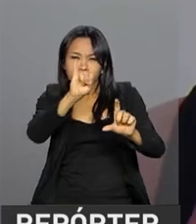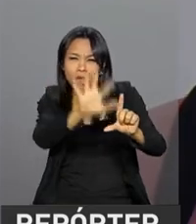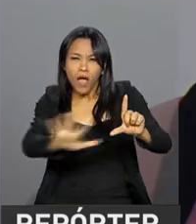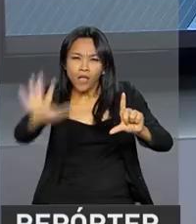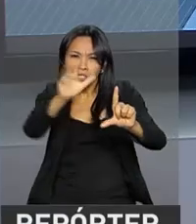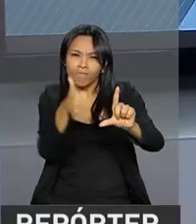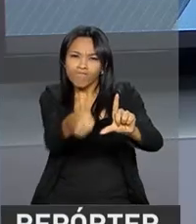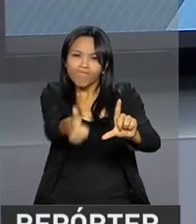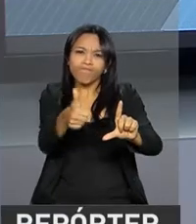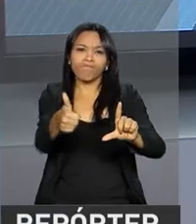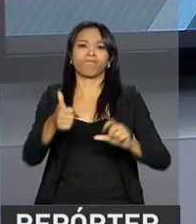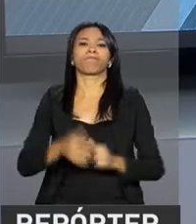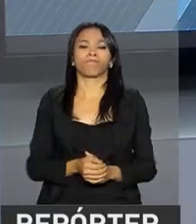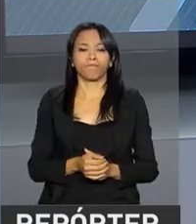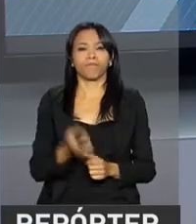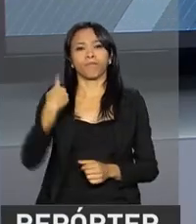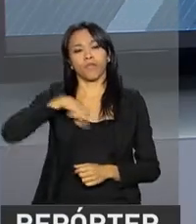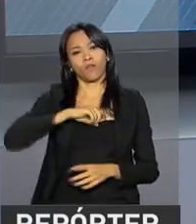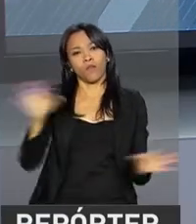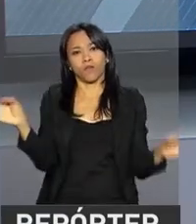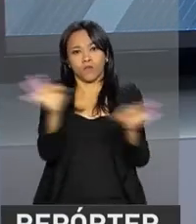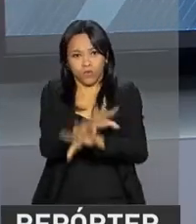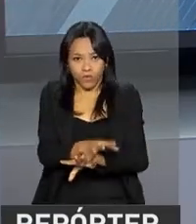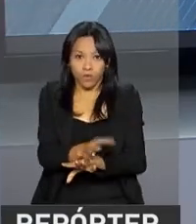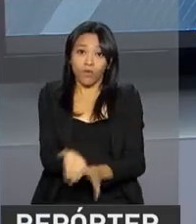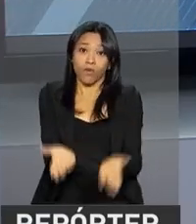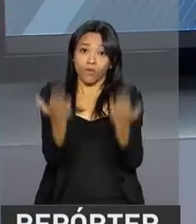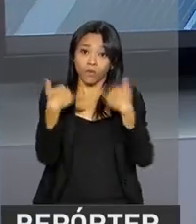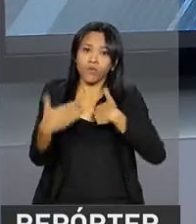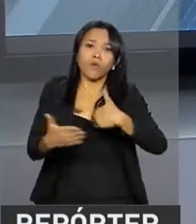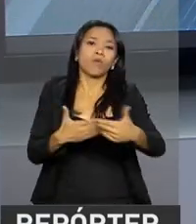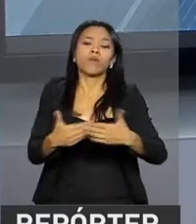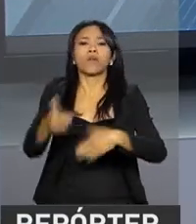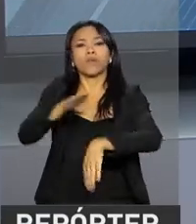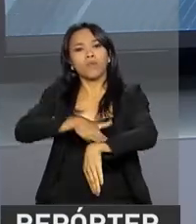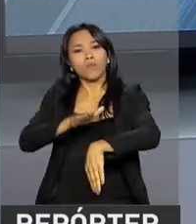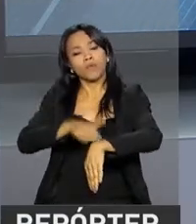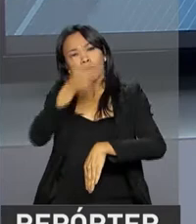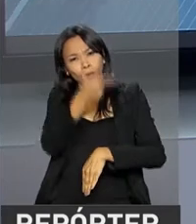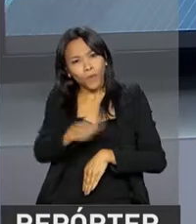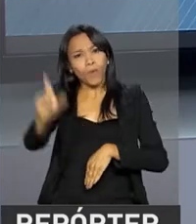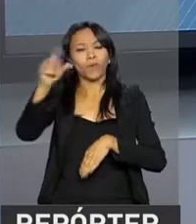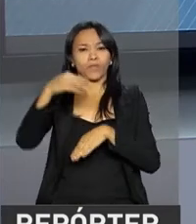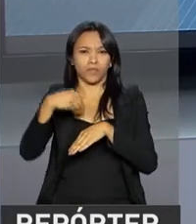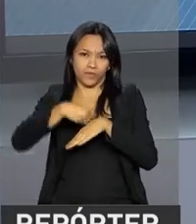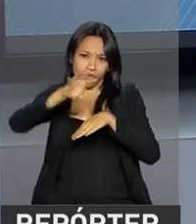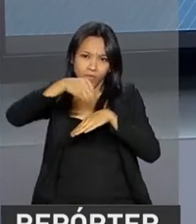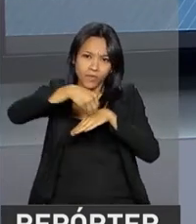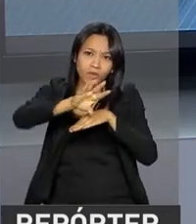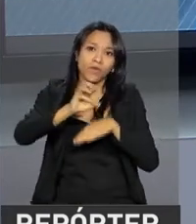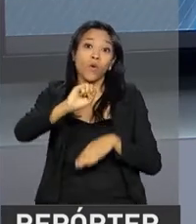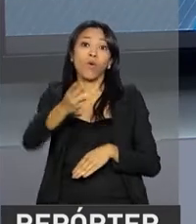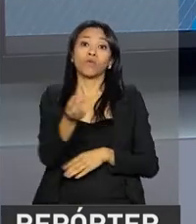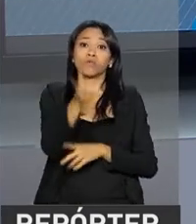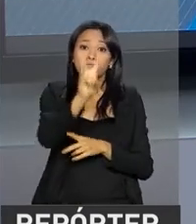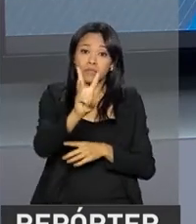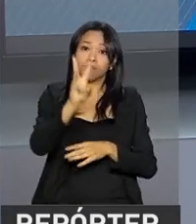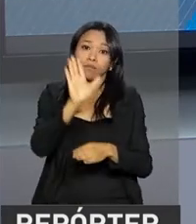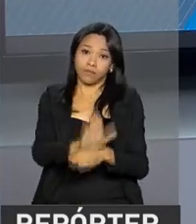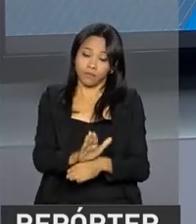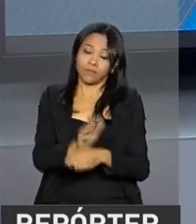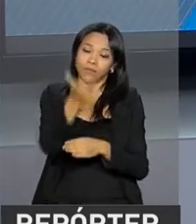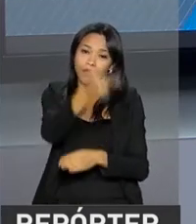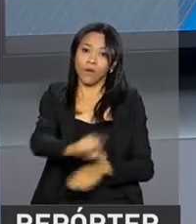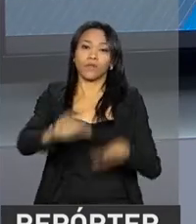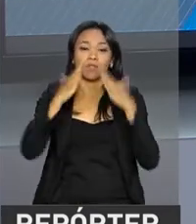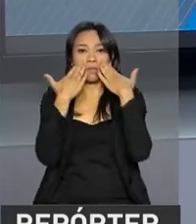diferença. Nós ficamos por aqui. Voltamos a qualquer momento com outras informações ou às 15h na